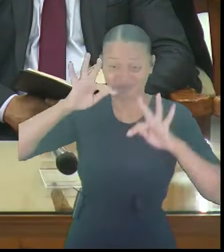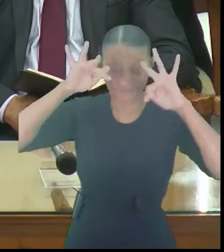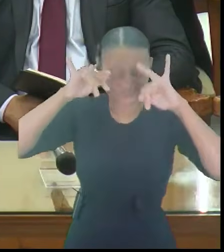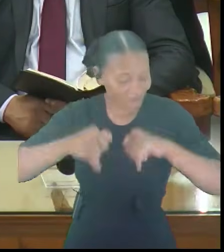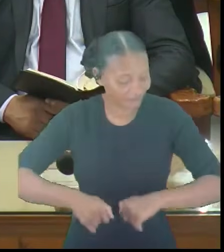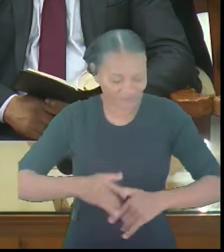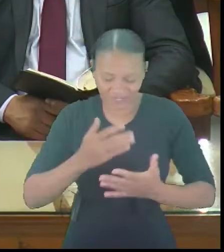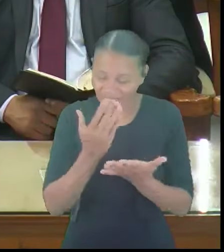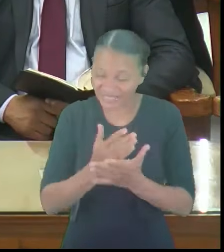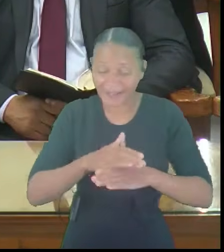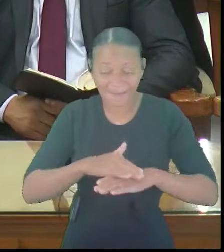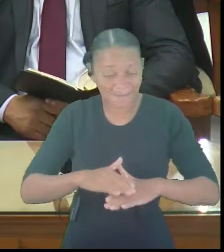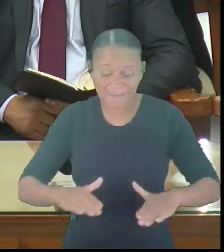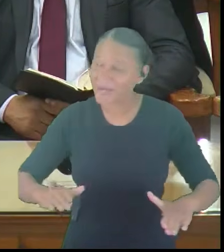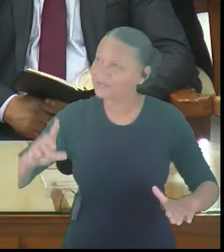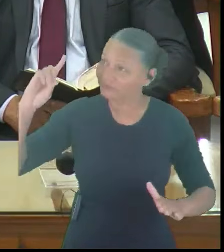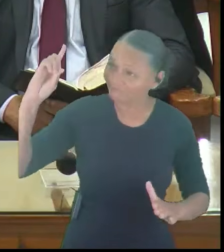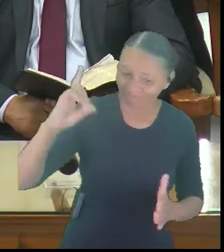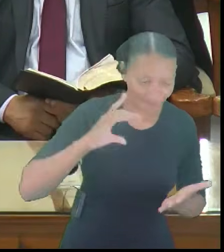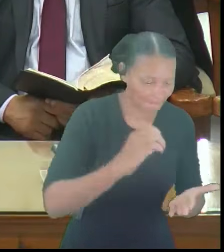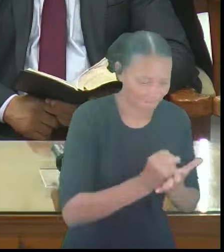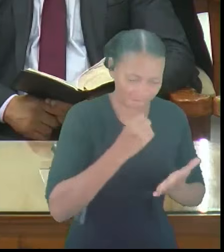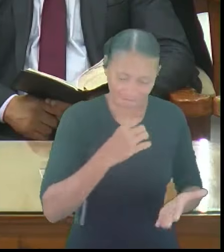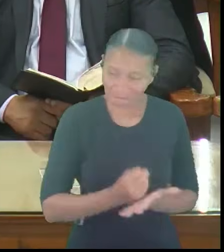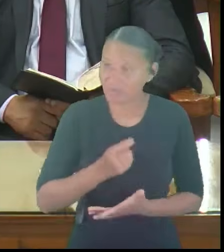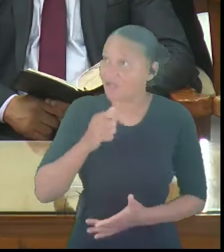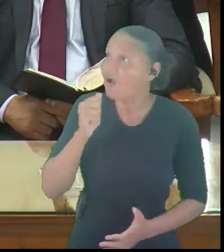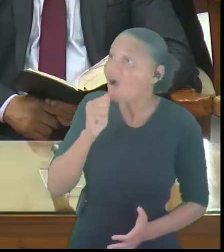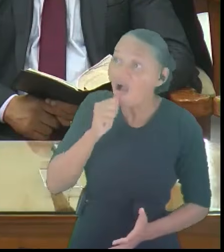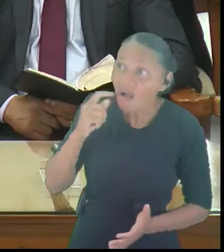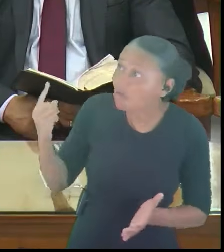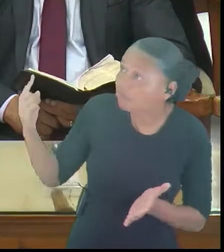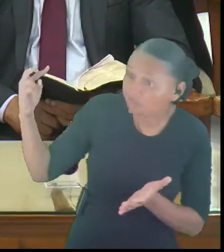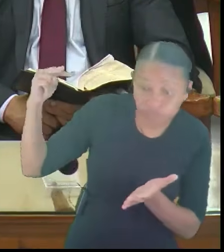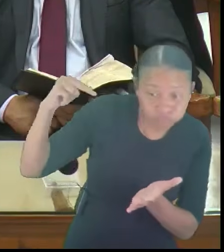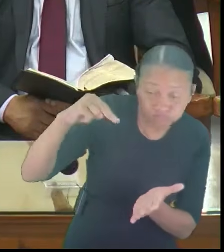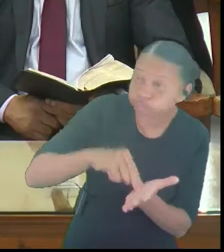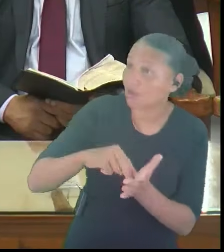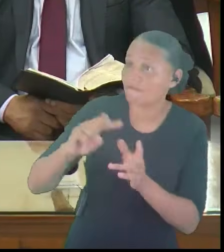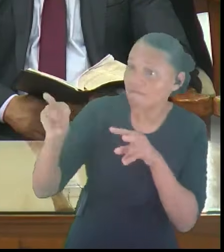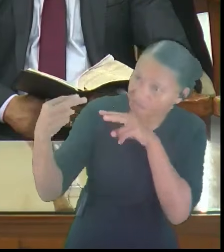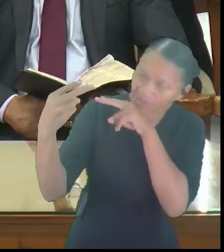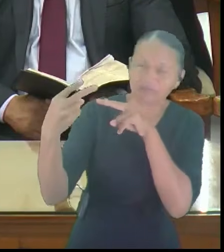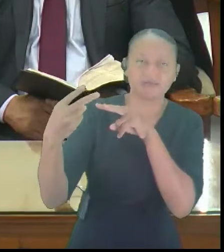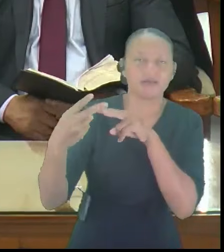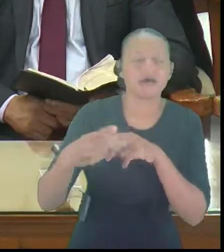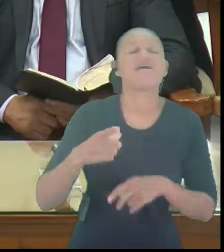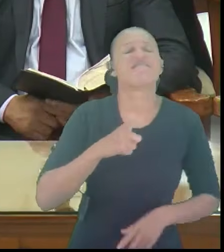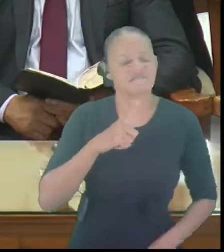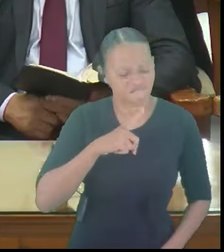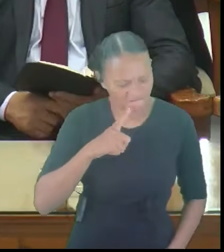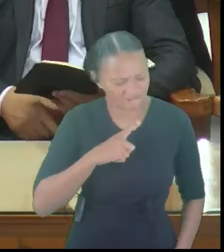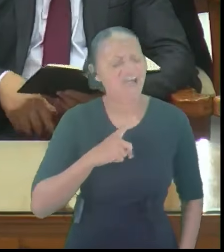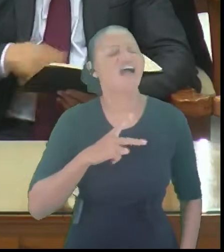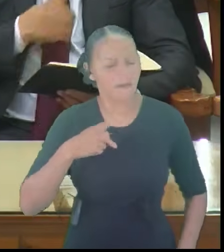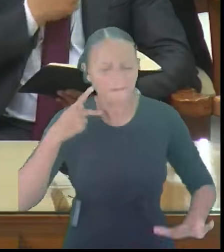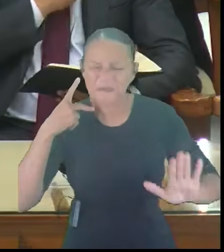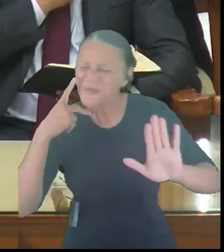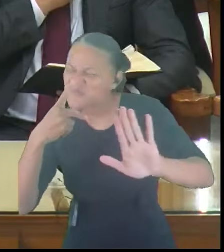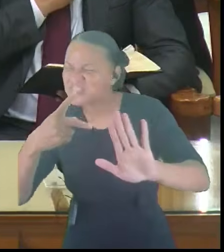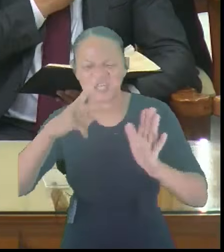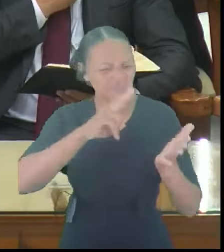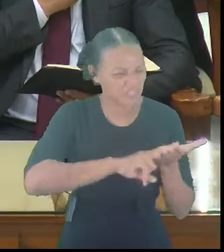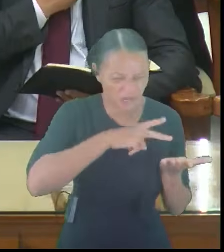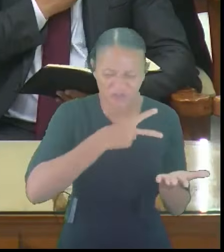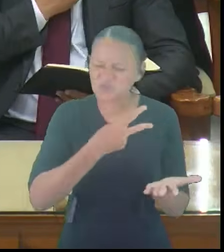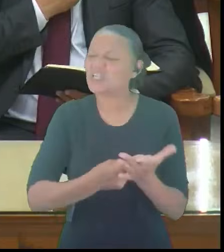tempos. Enquanto não chegar o dia de ver Jesus face a face, vai haver profecia, vai haver interpretação,